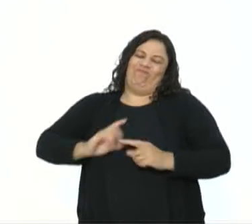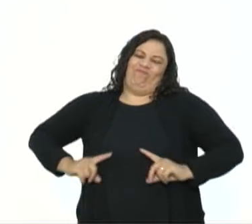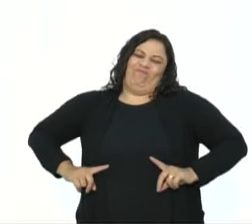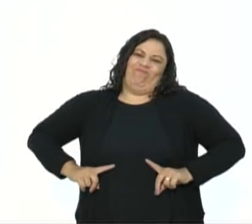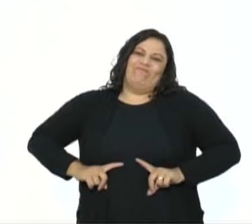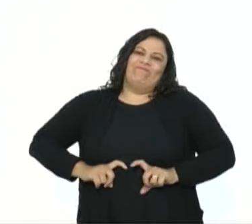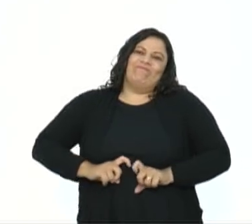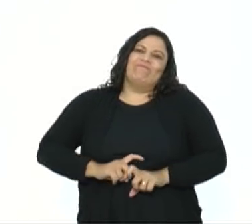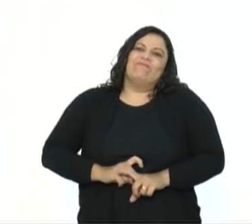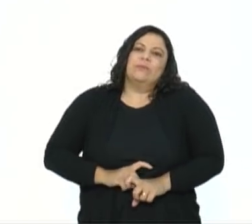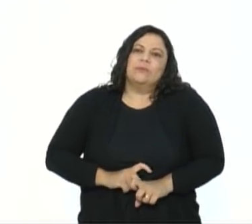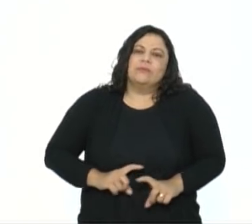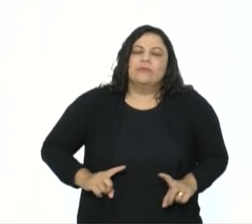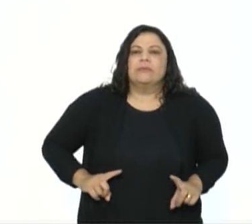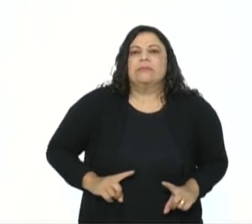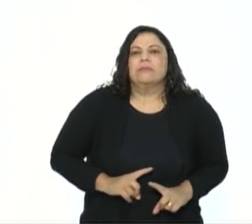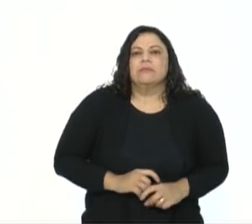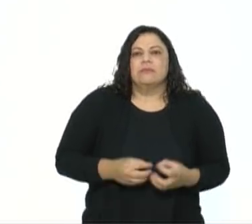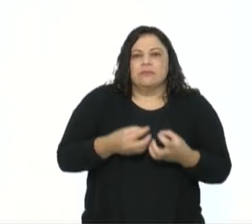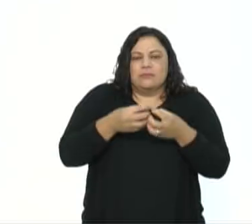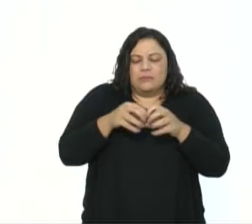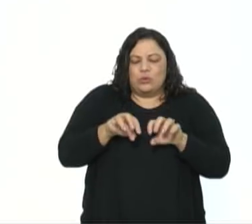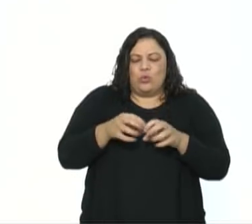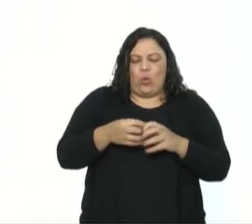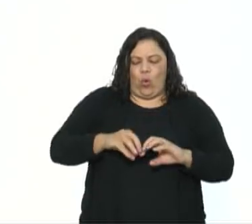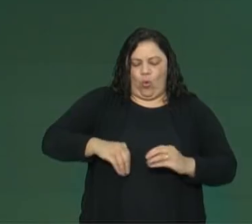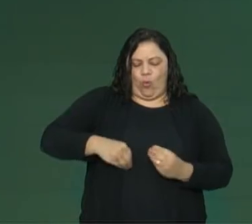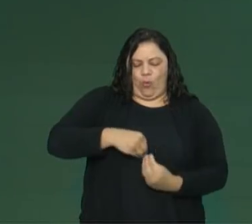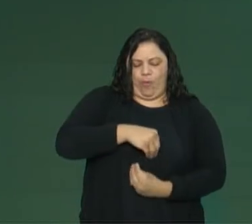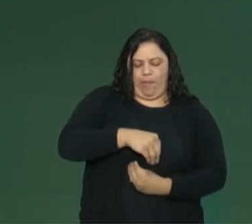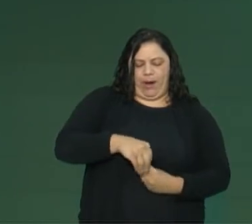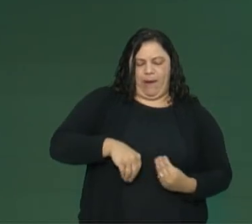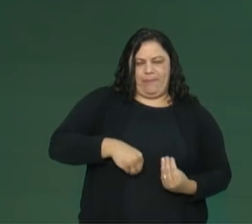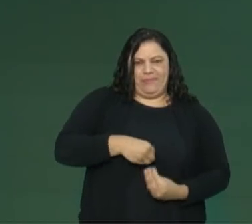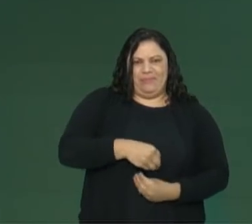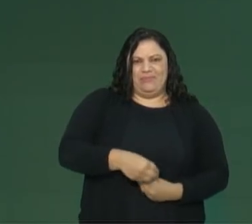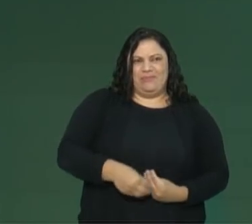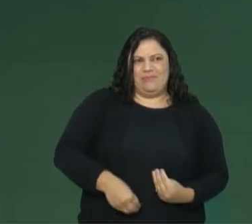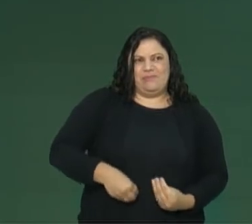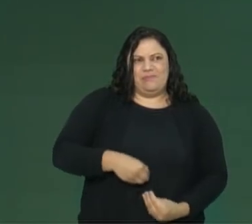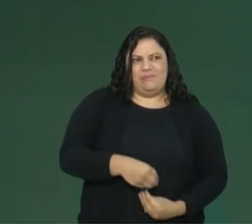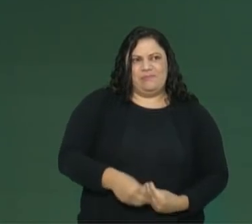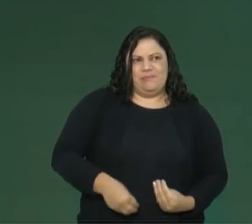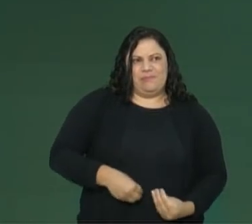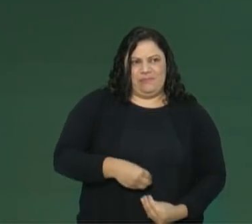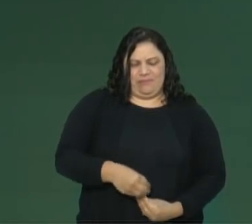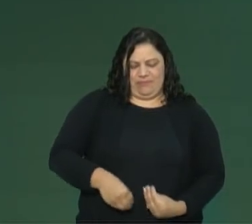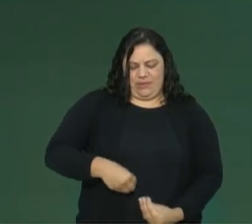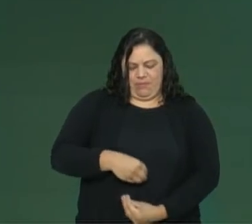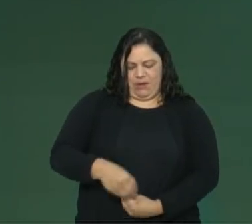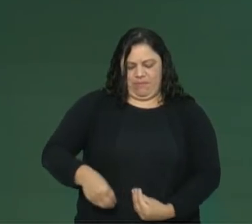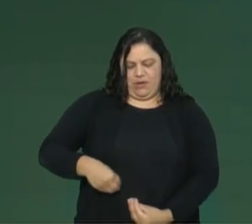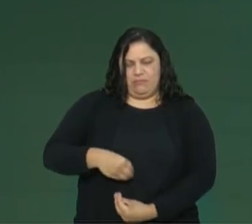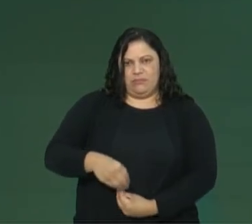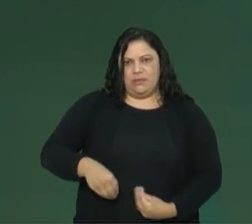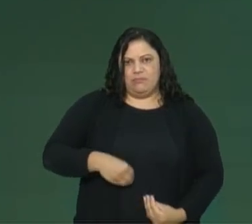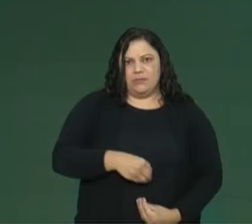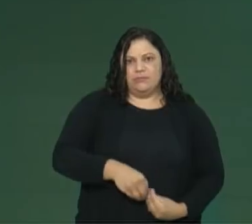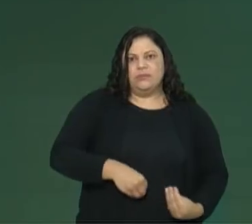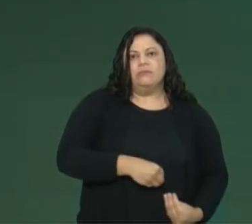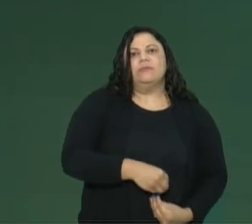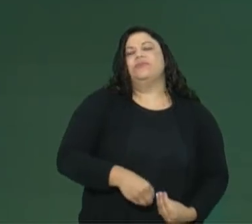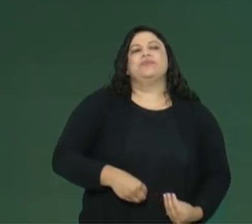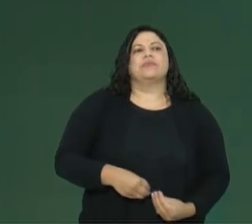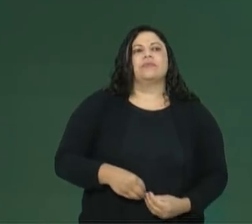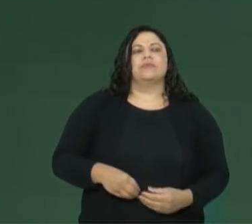ingere o verme, ingere o ovo, a larva sai no intestino, vai para o fígado, vai para o pâncreas, vai para o pulmão, os